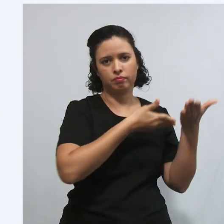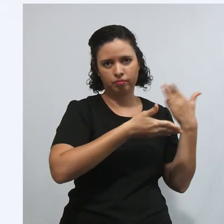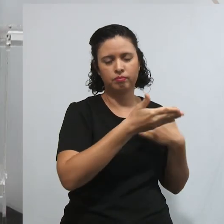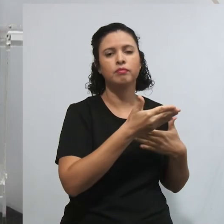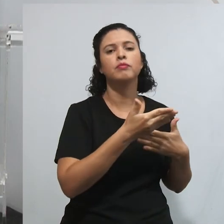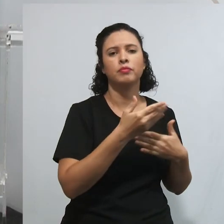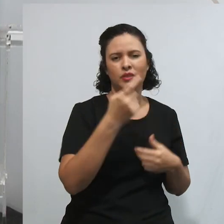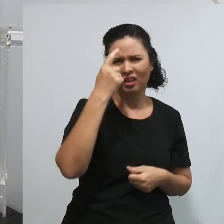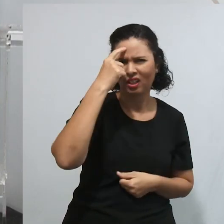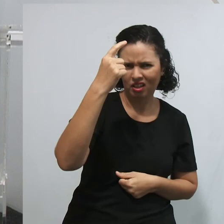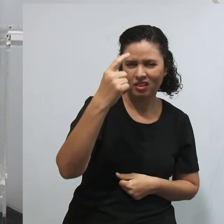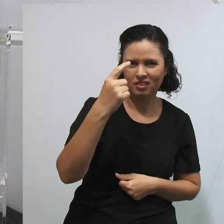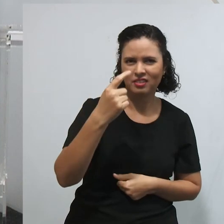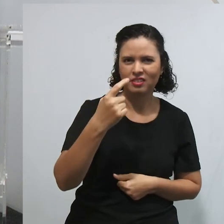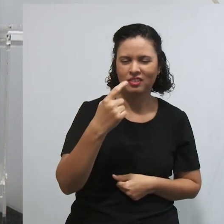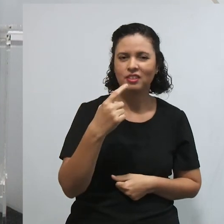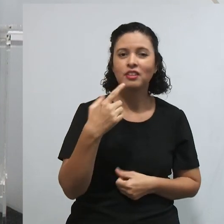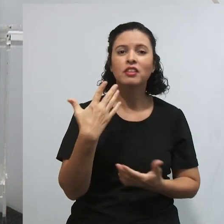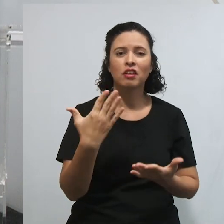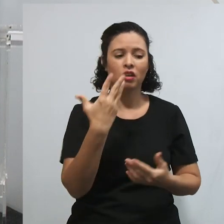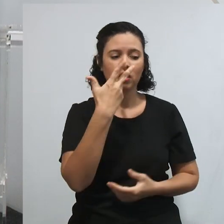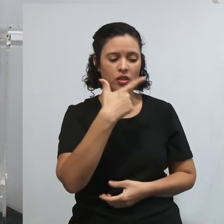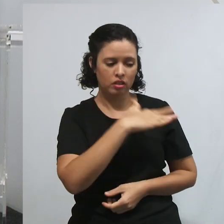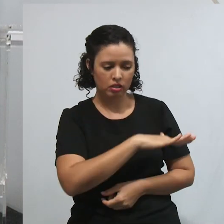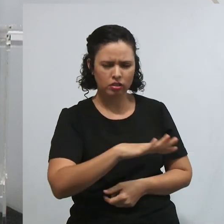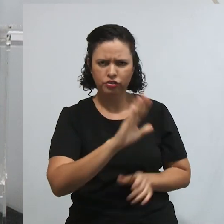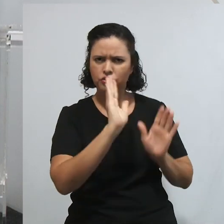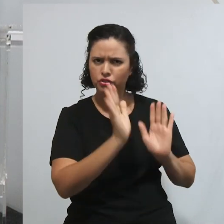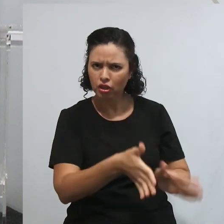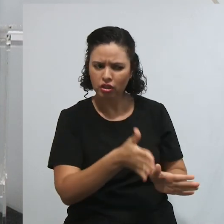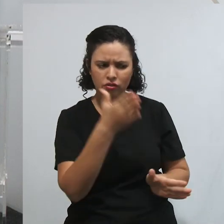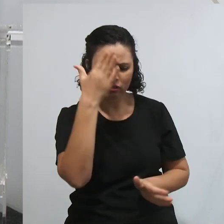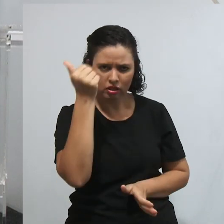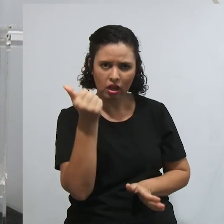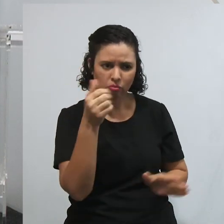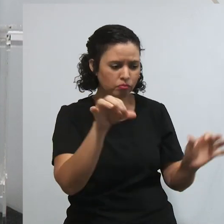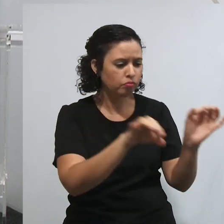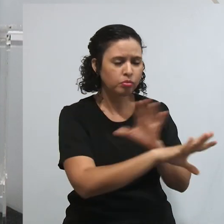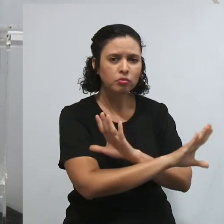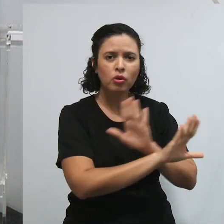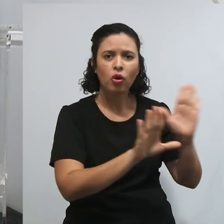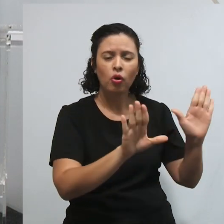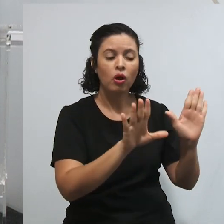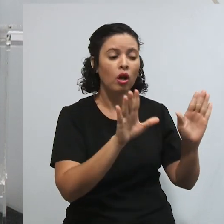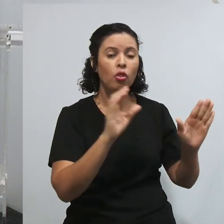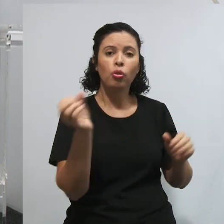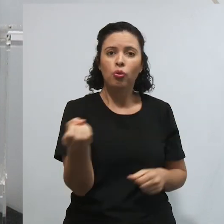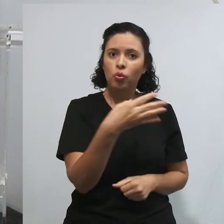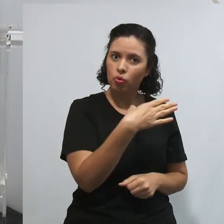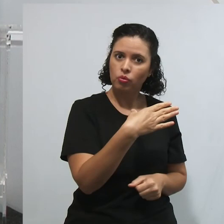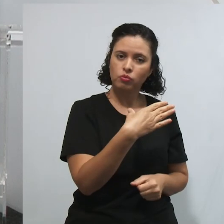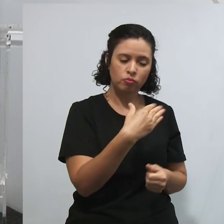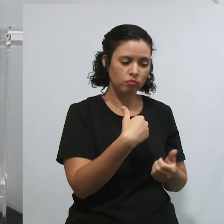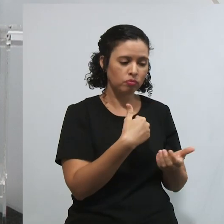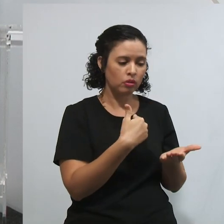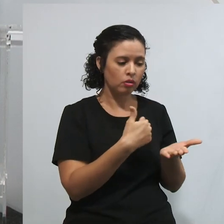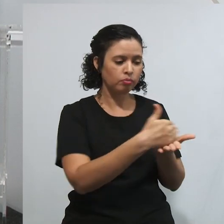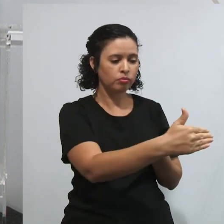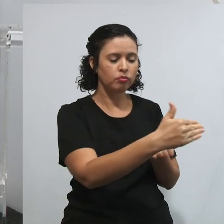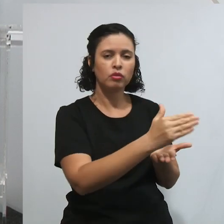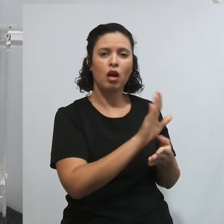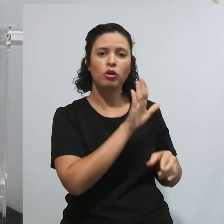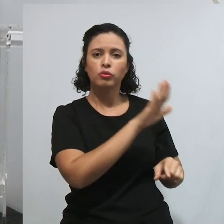que tem uma lógica, aquilo que a criança já sabe, ela já sabe, pronto, não precisa mais ser ensinado. O que nós precisamos contribuir é aquilo que ela ainda